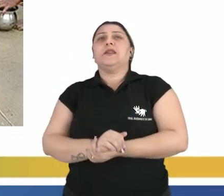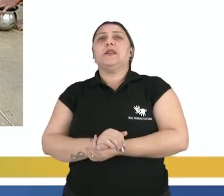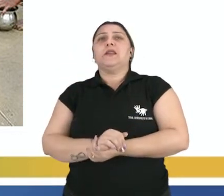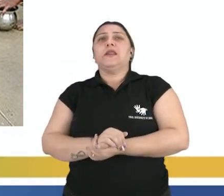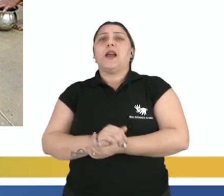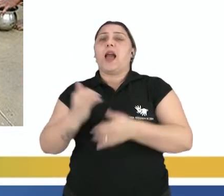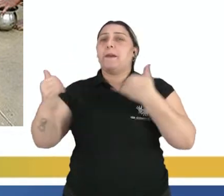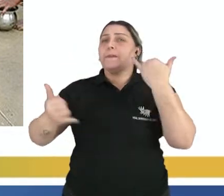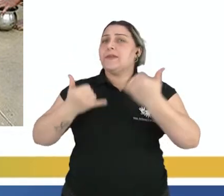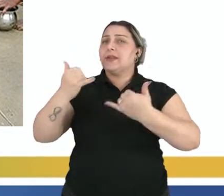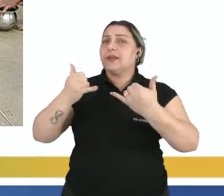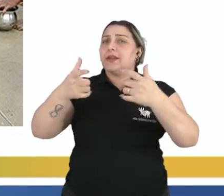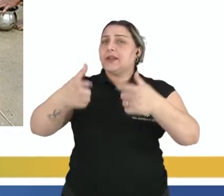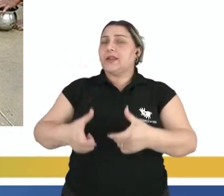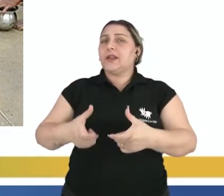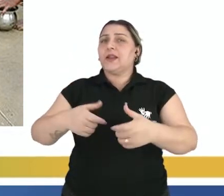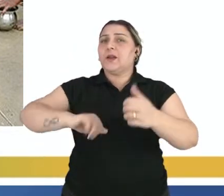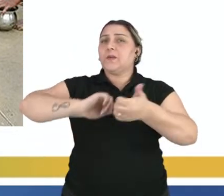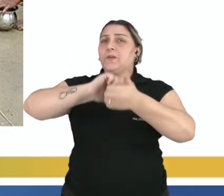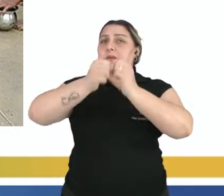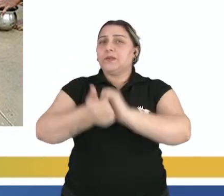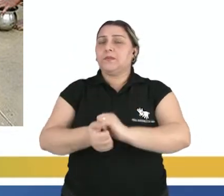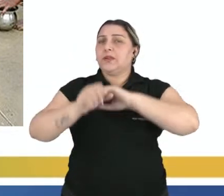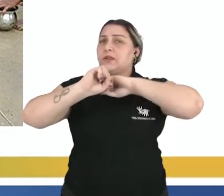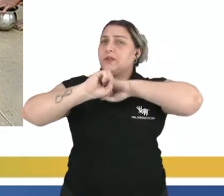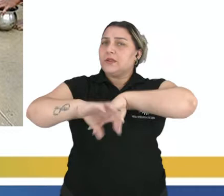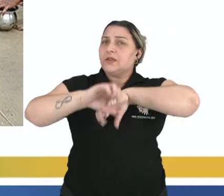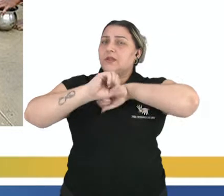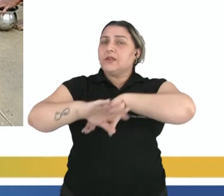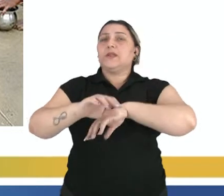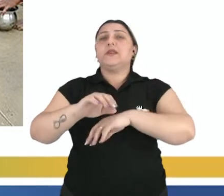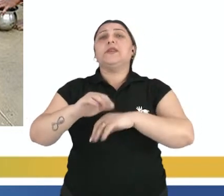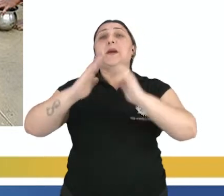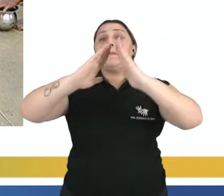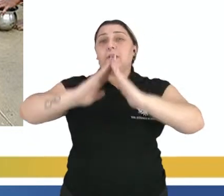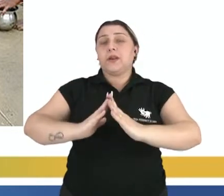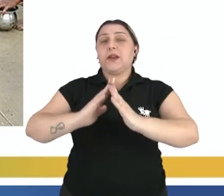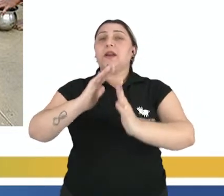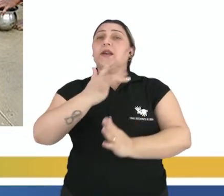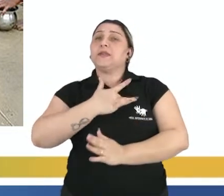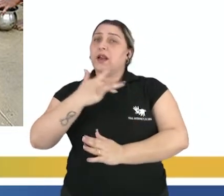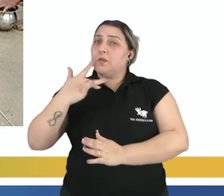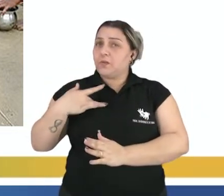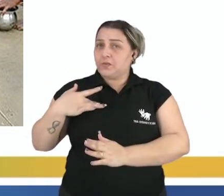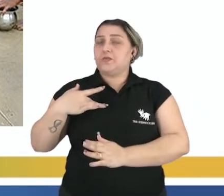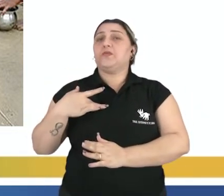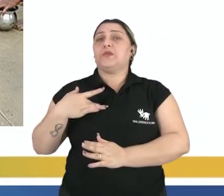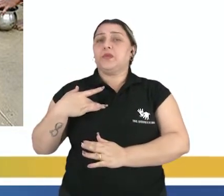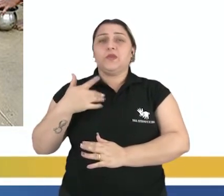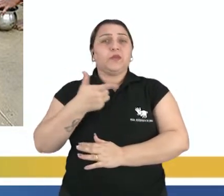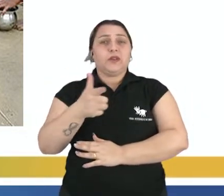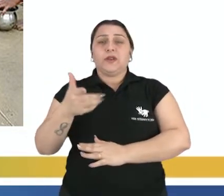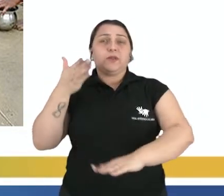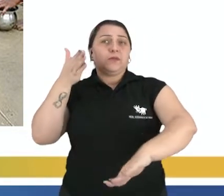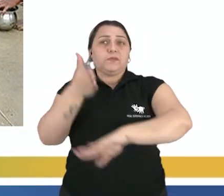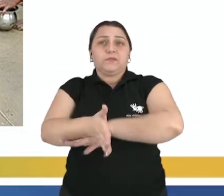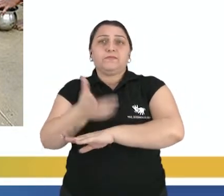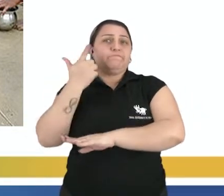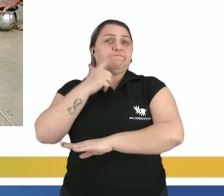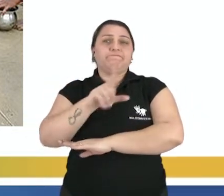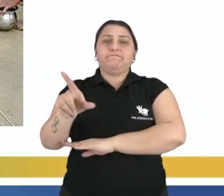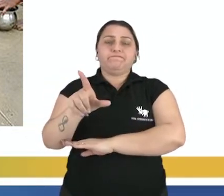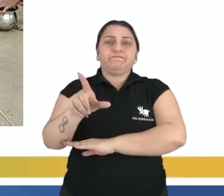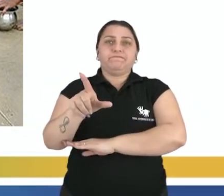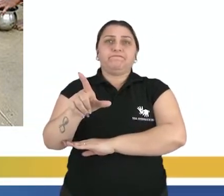o lazer, o esporte, educação, a moradia, é você não conseguir ter acesso a esses itens